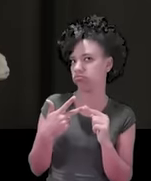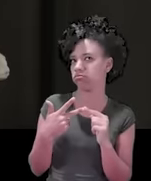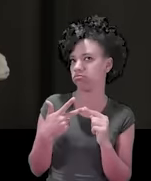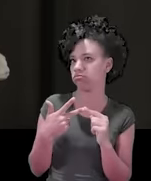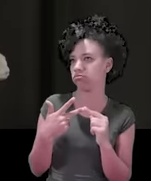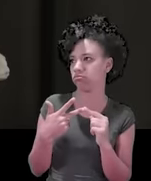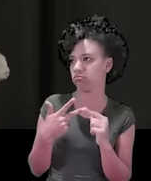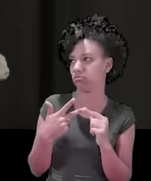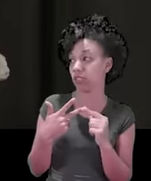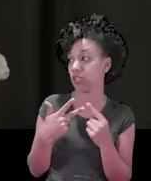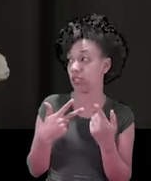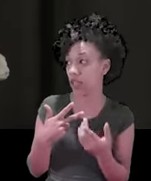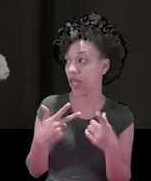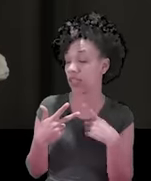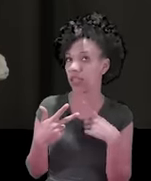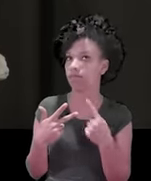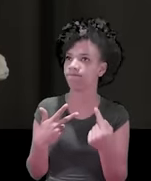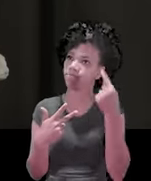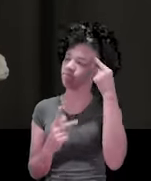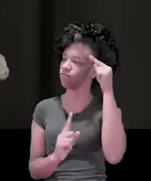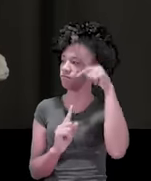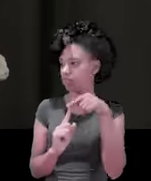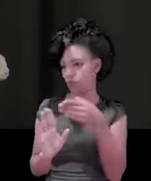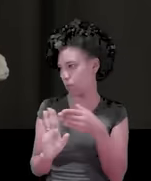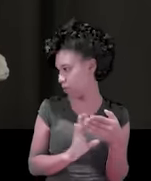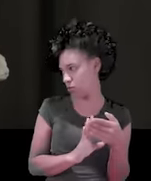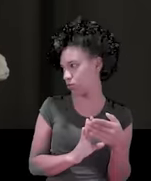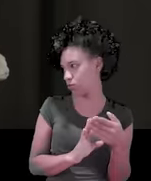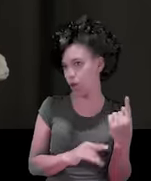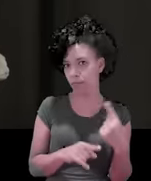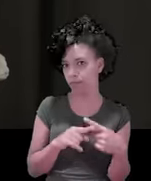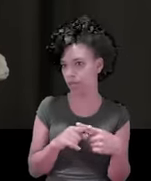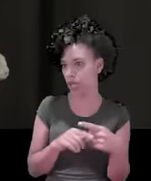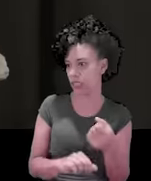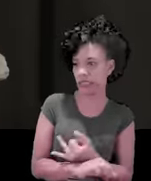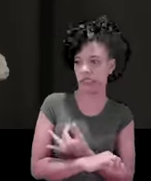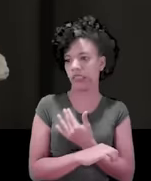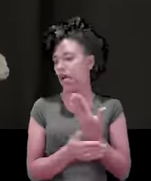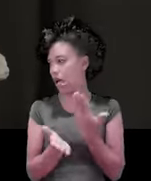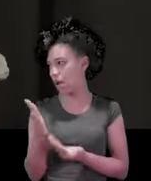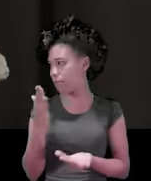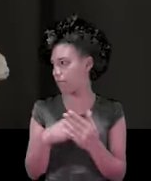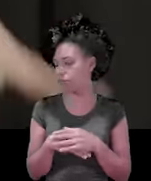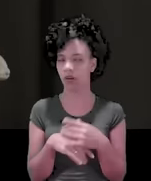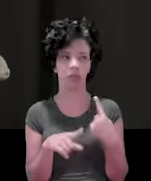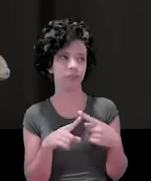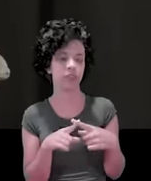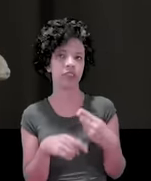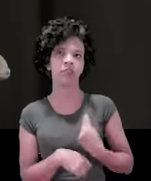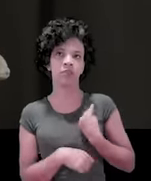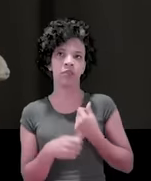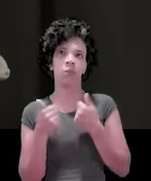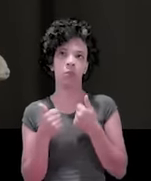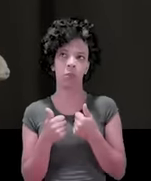aí oi caiu a carga Consciência em algum momento da Claro que acabou adrenalina e adrenalina primeira dele ali né os